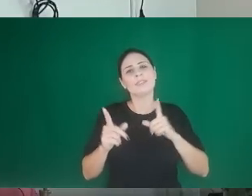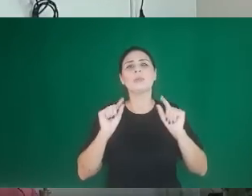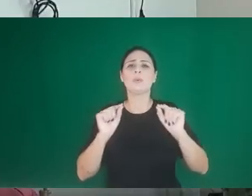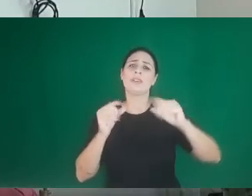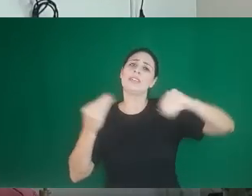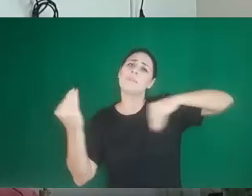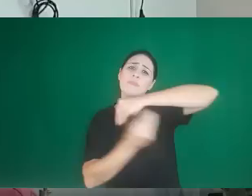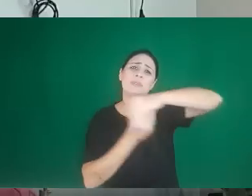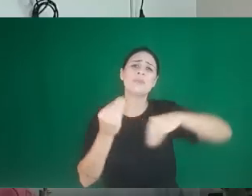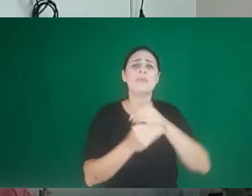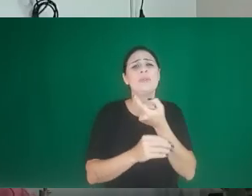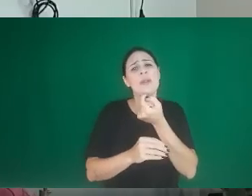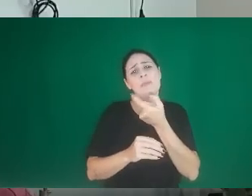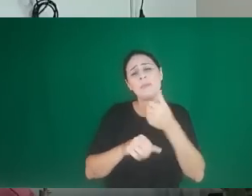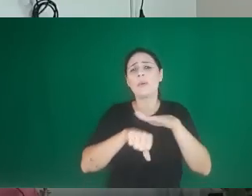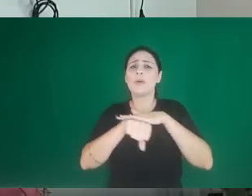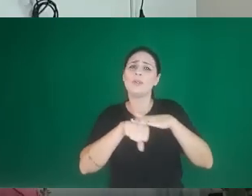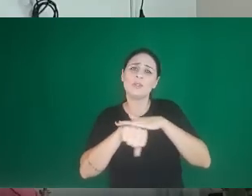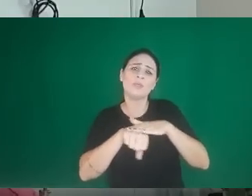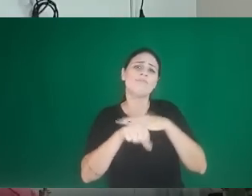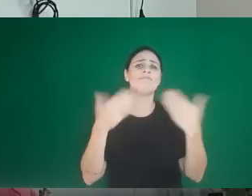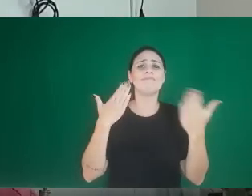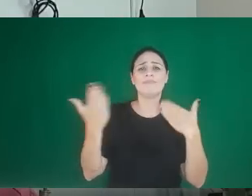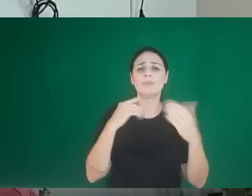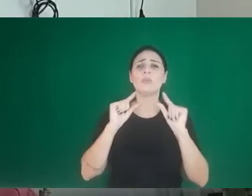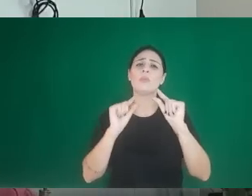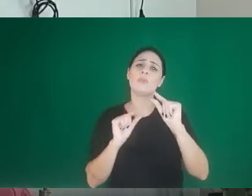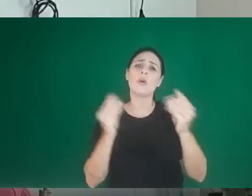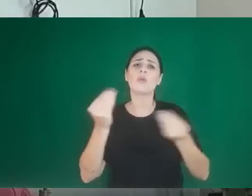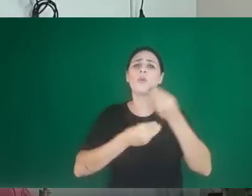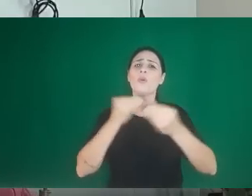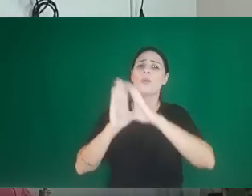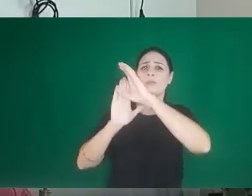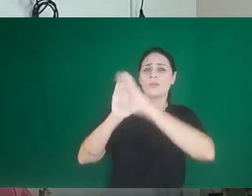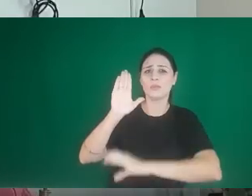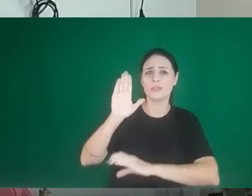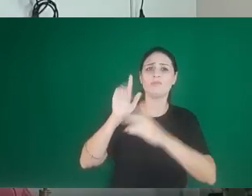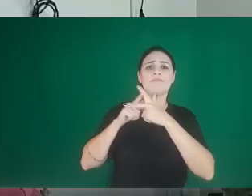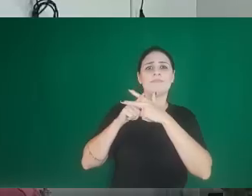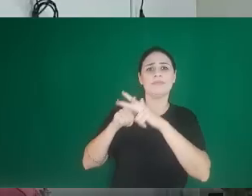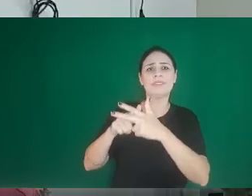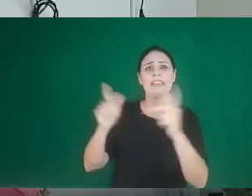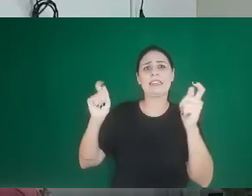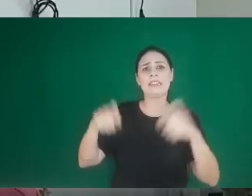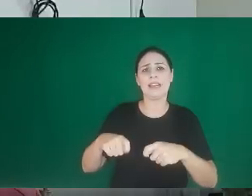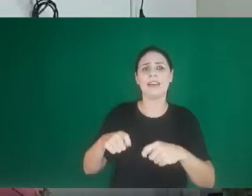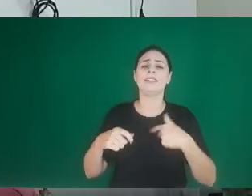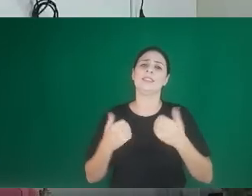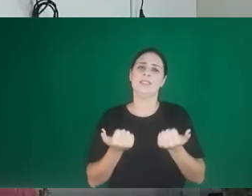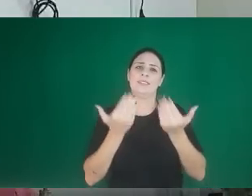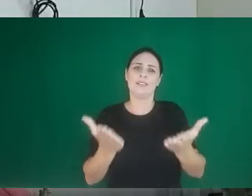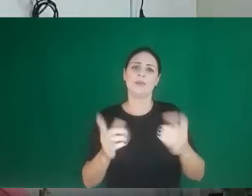de demandas para tentar dialogar um pouquinho do que seria esse alinhamento curricular, né? O que a gente pode priorizar na